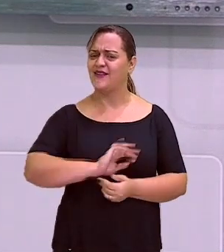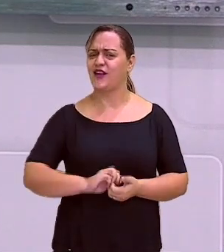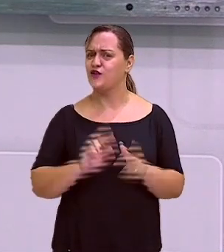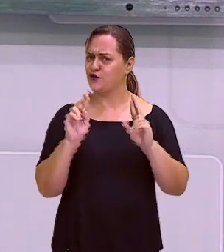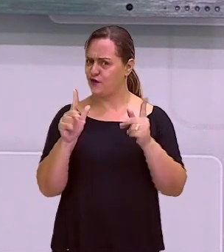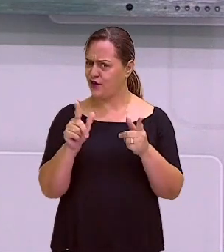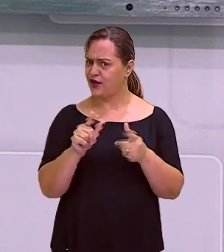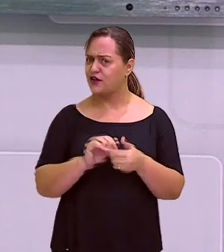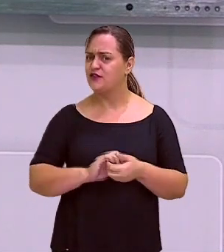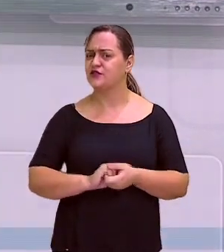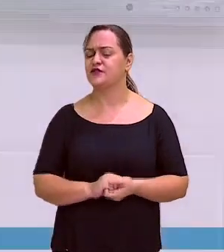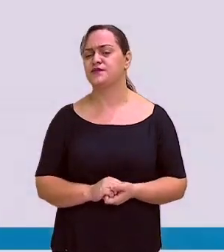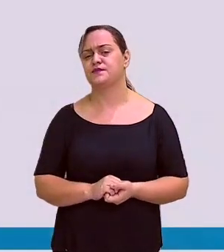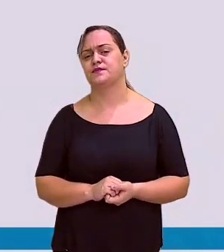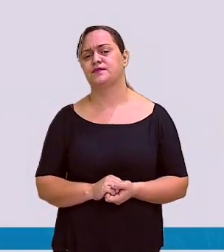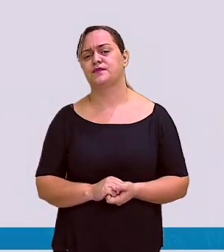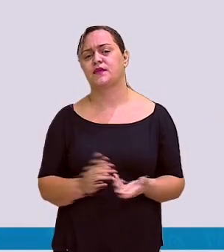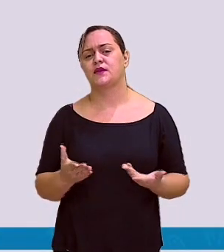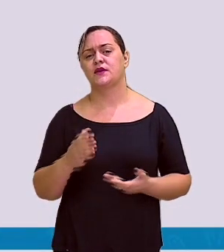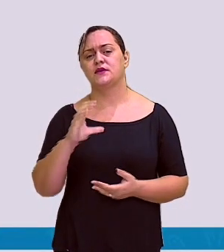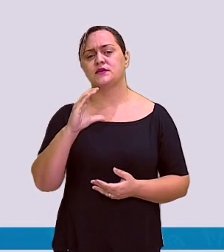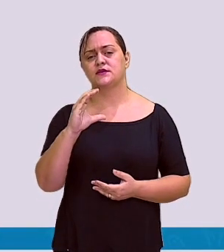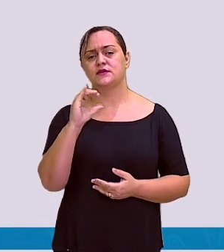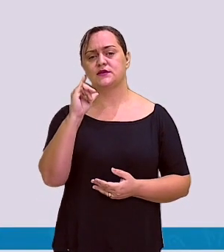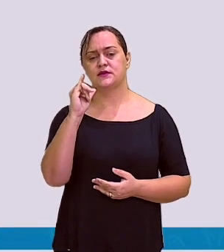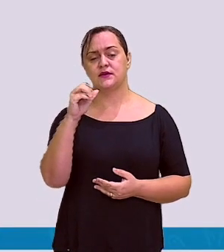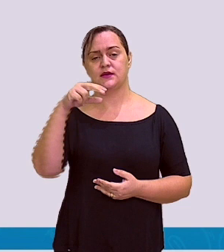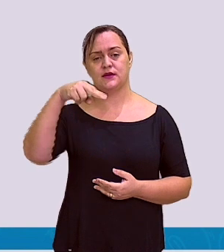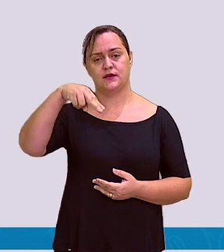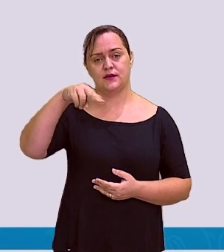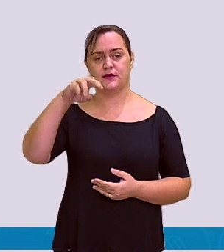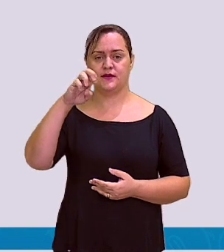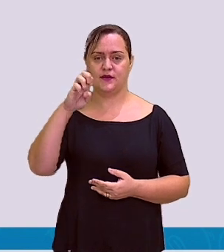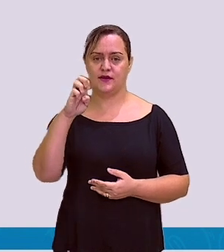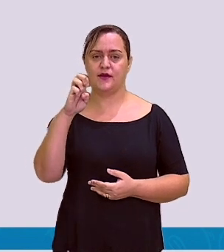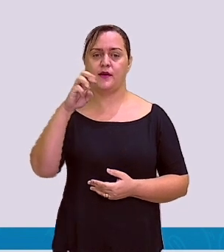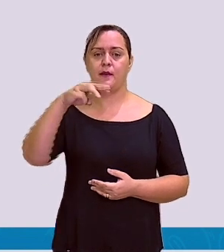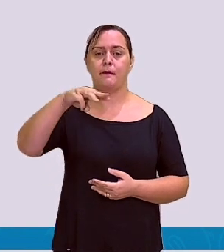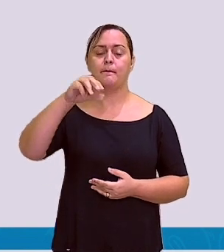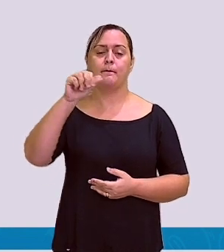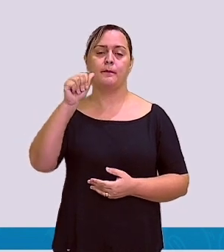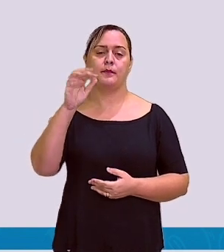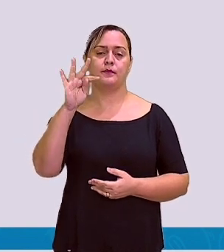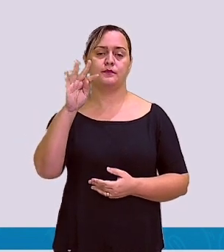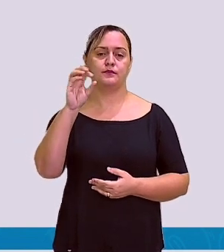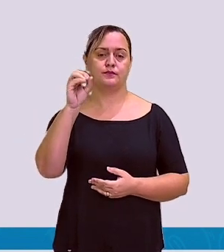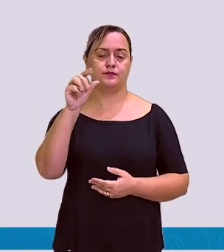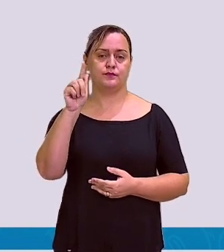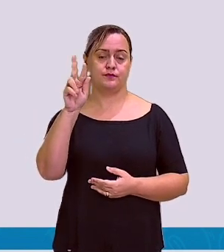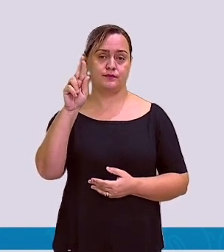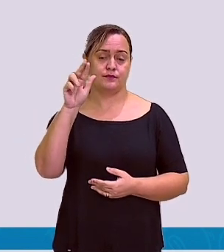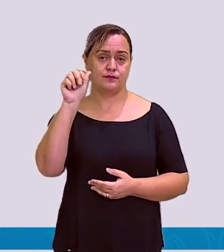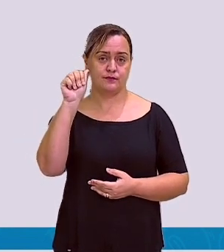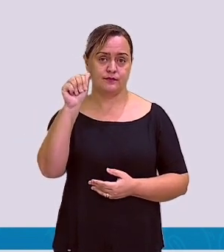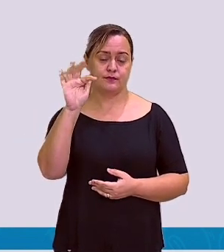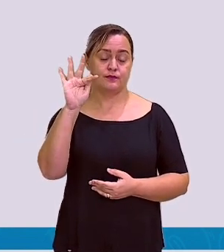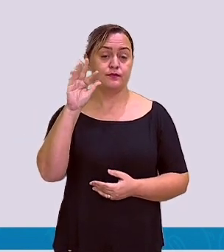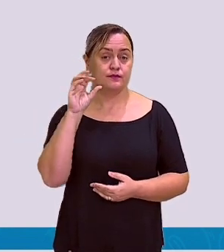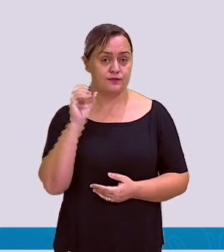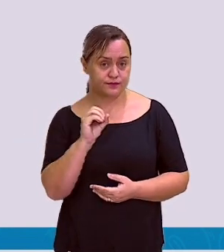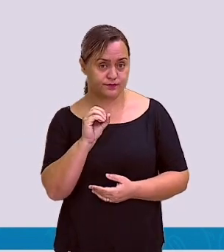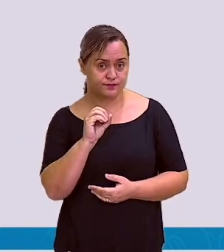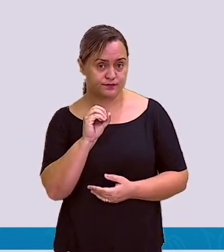Vamos em, cinematógrafo. Ciente das invenções anteriores e a partir do